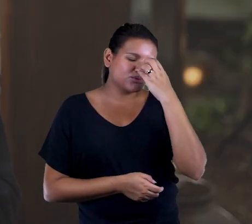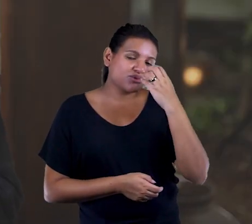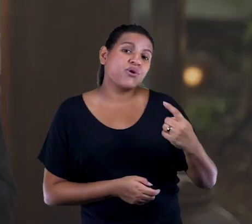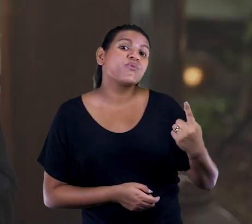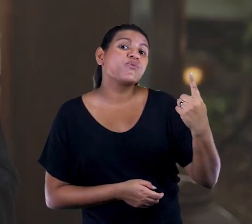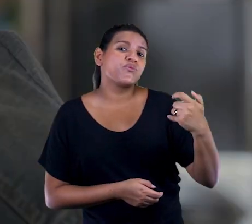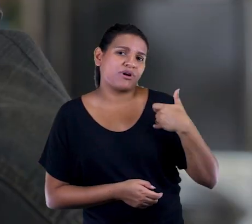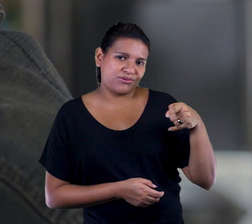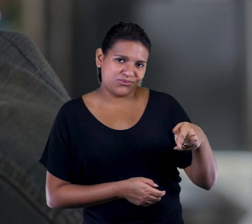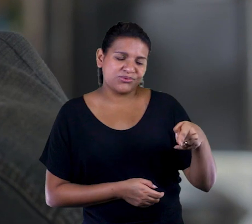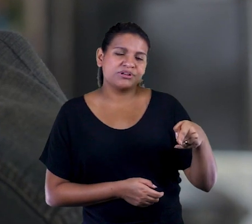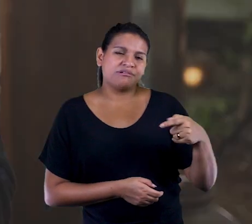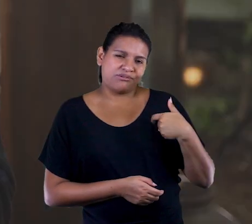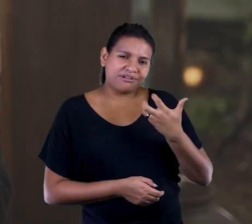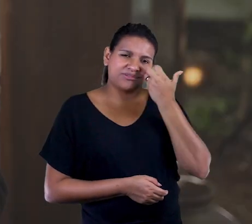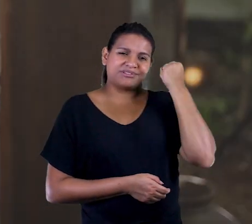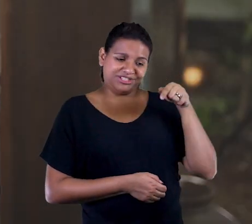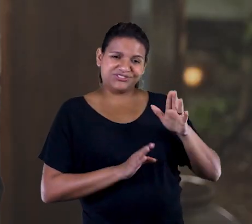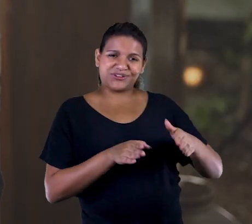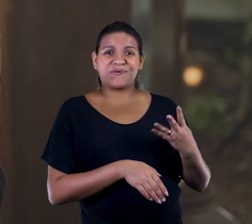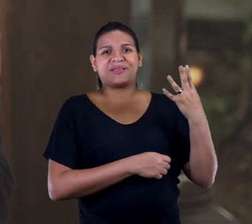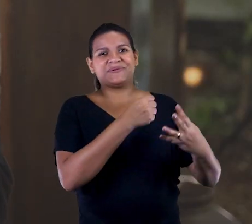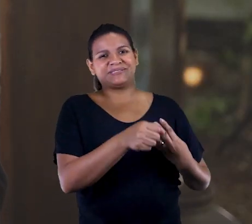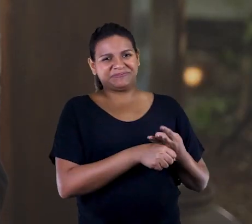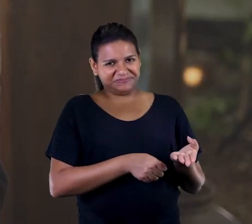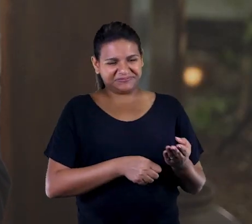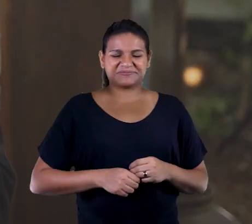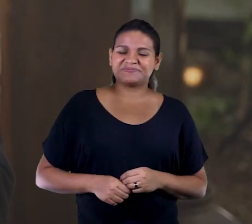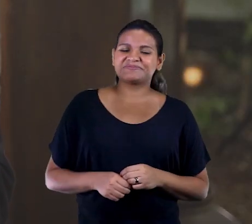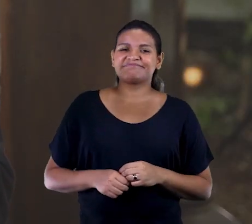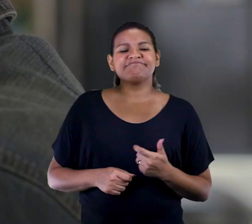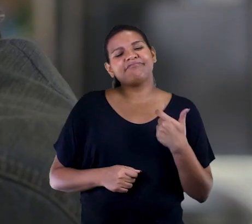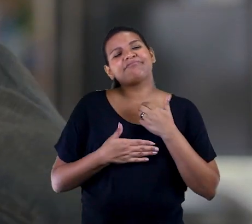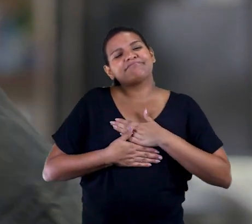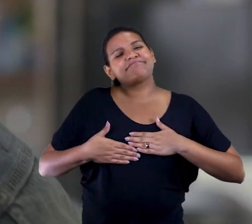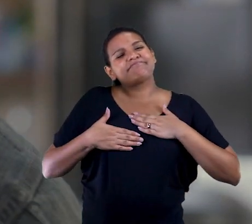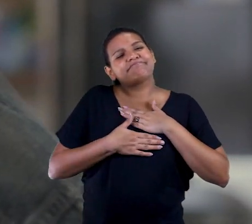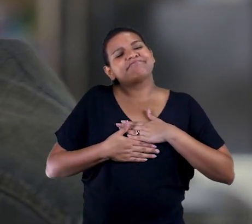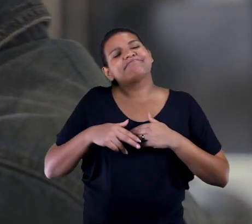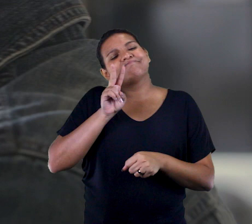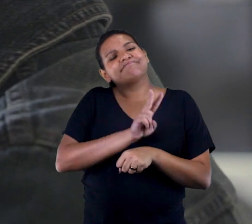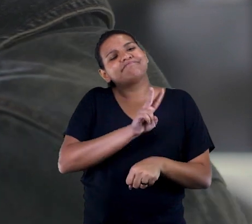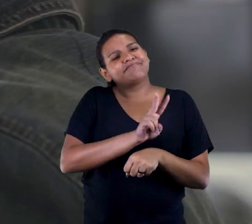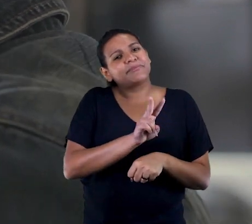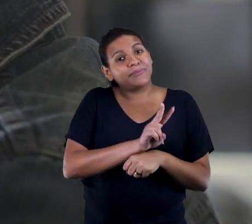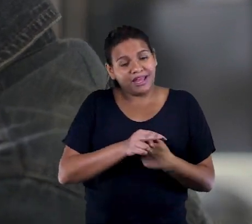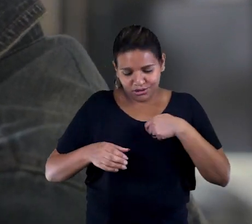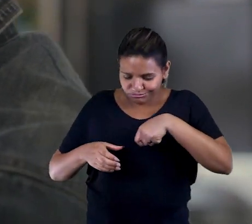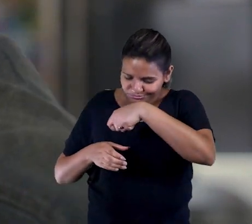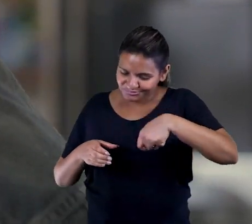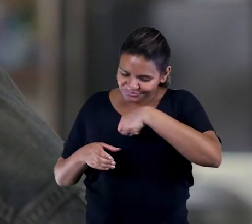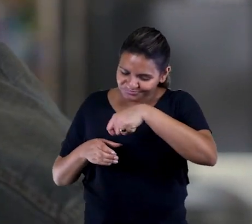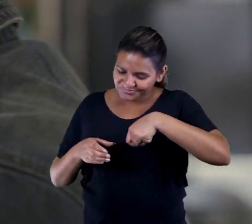1 ano de idade. Eu já estou com a Vitória há 4 anos. A nossa vida é diversão pura. Eu gosto de cuidar. Eu vou